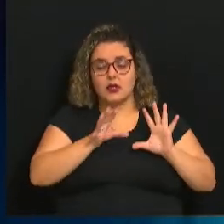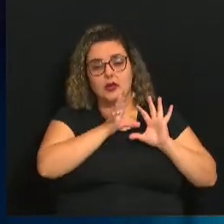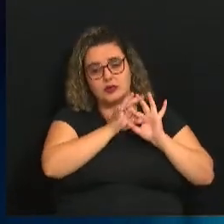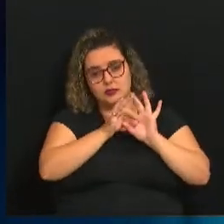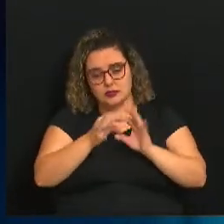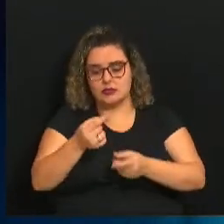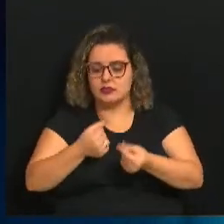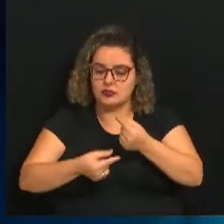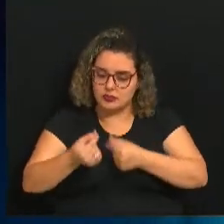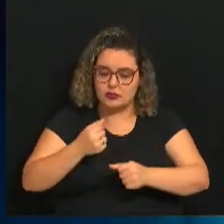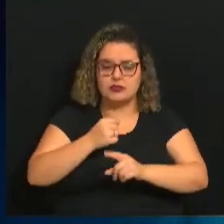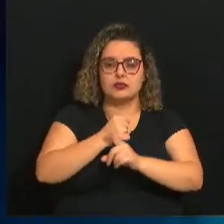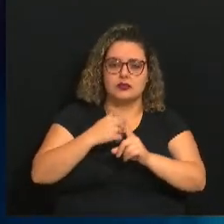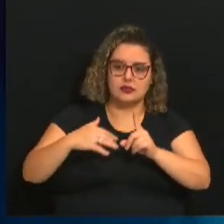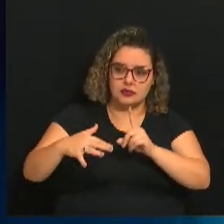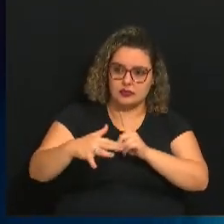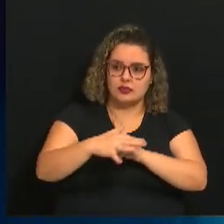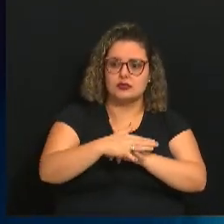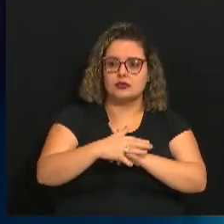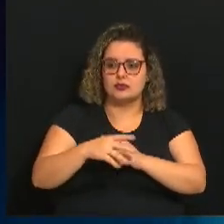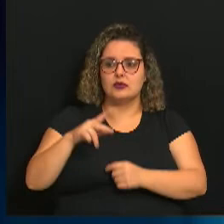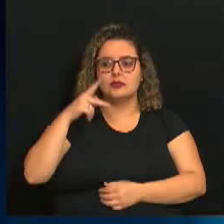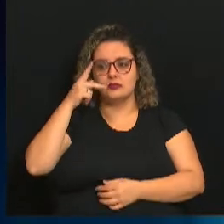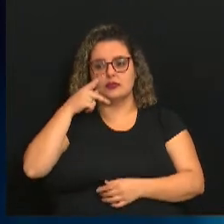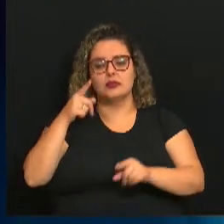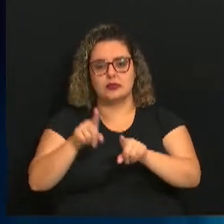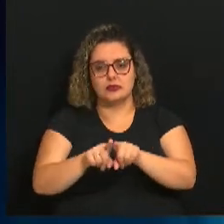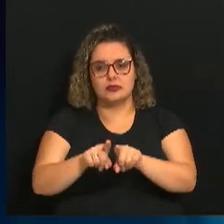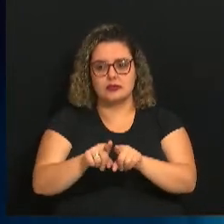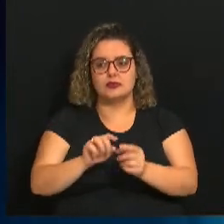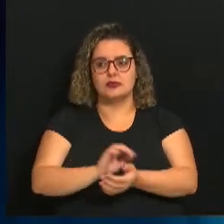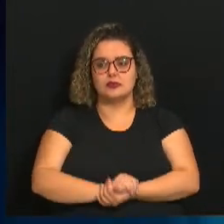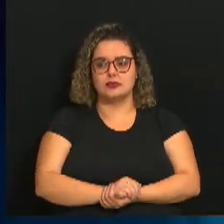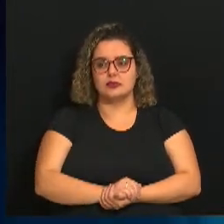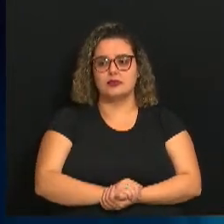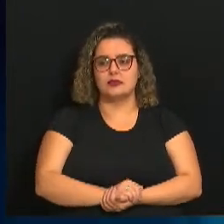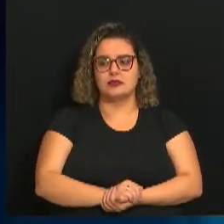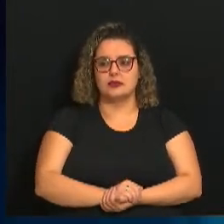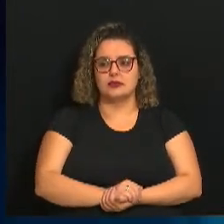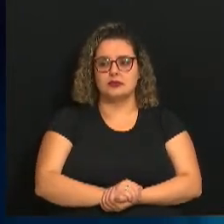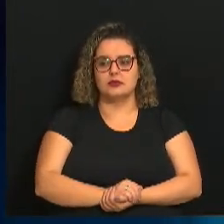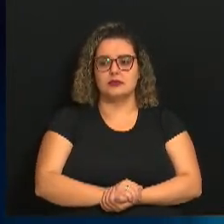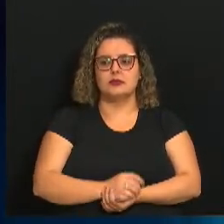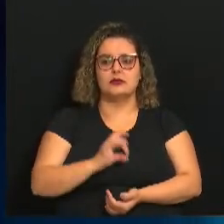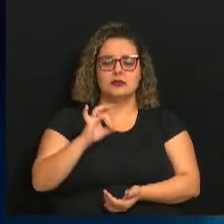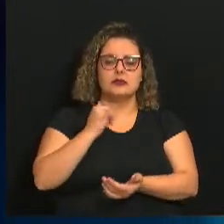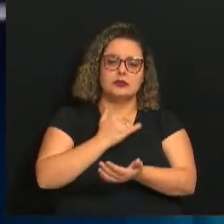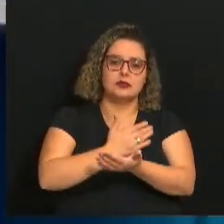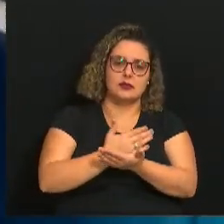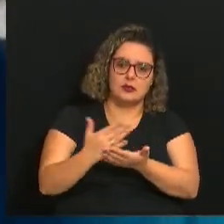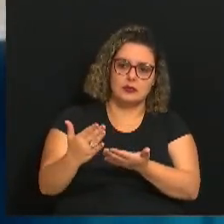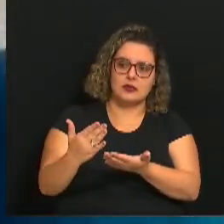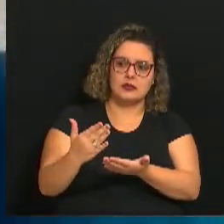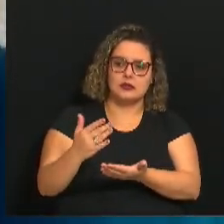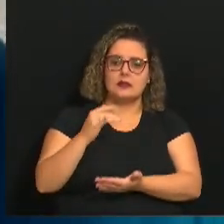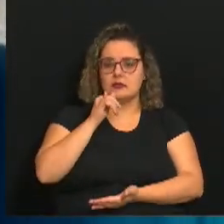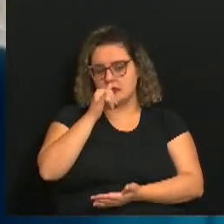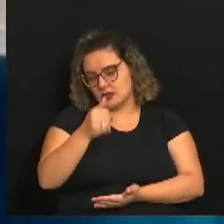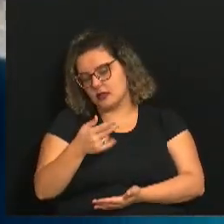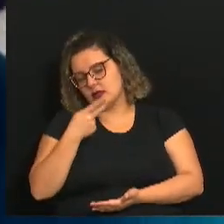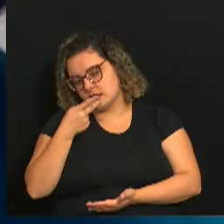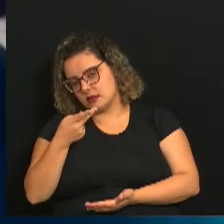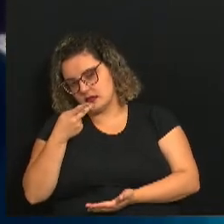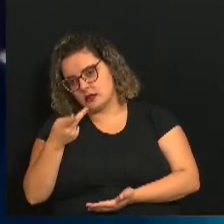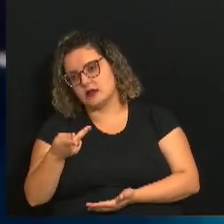econômico, social, político também. Então, só gostaria de iniciar minha fala antes de falar especificamente sobre